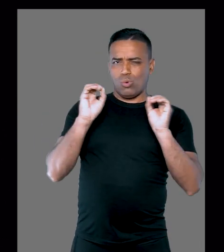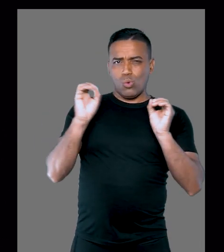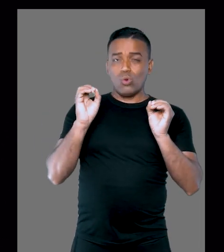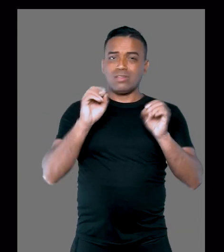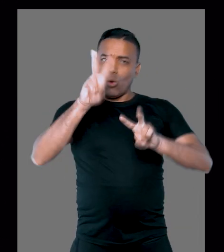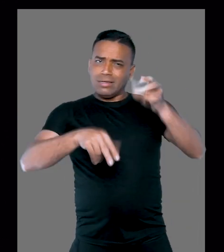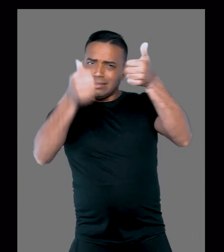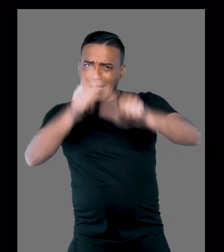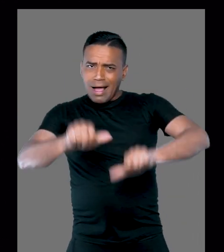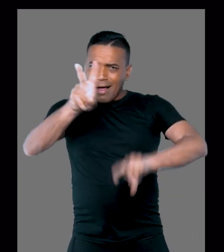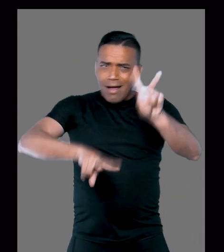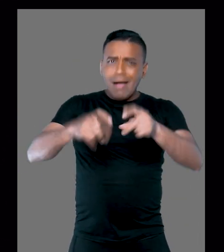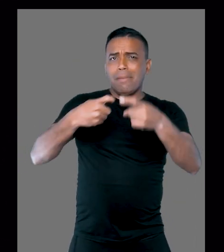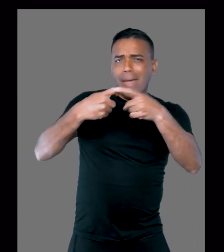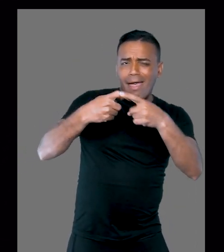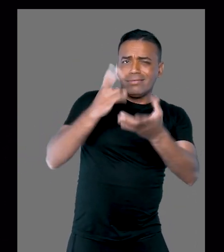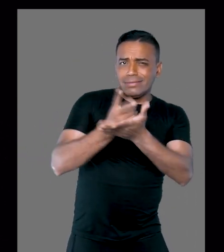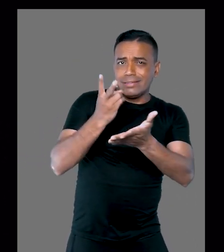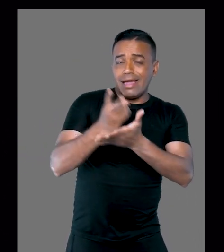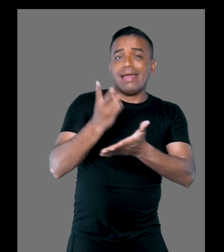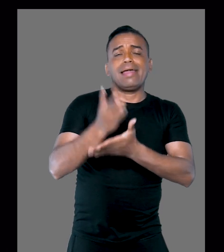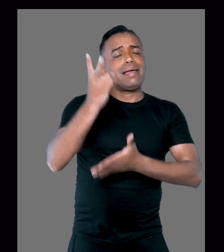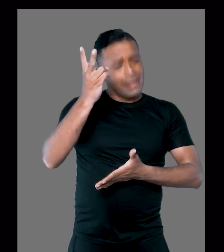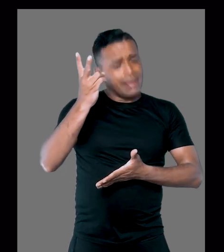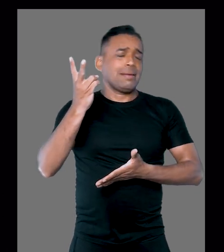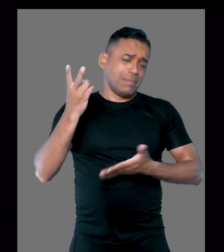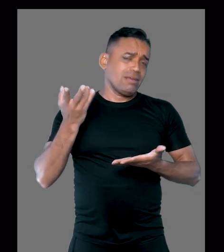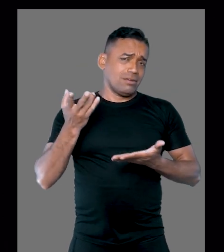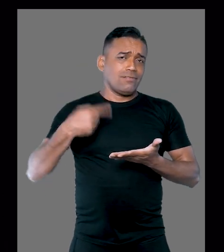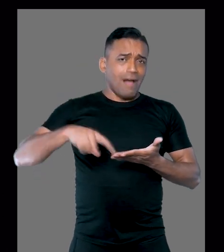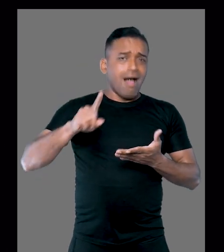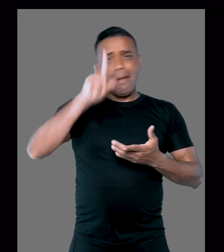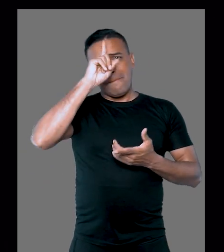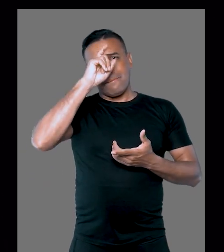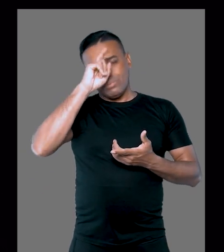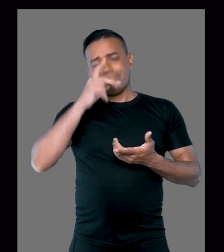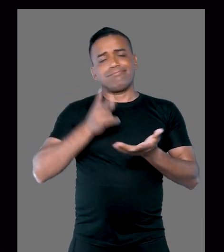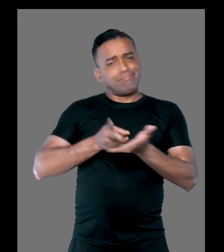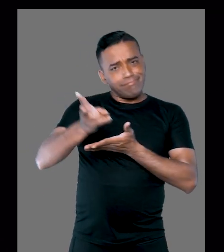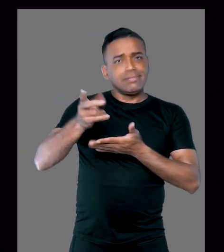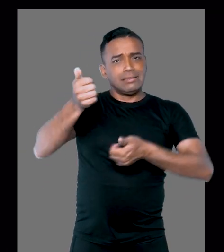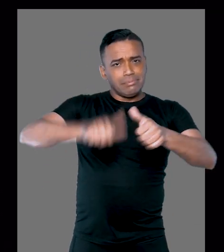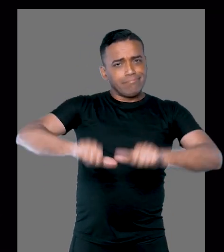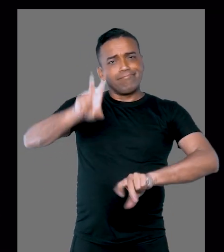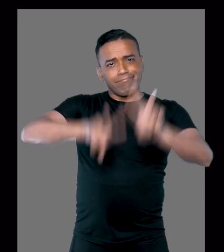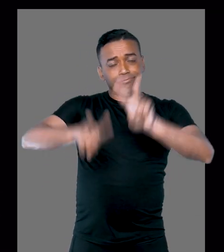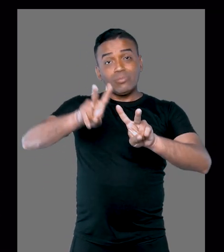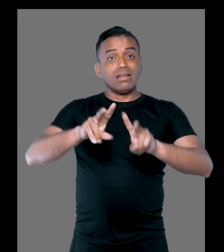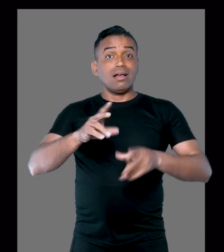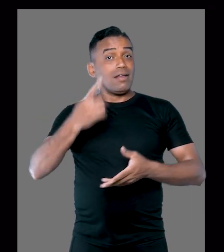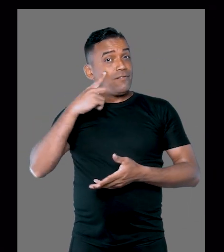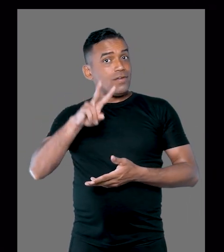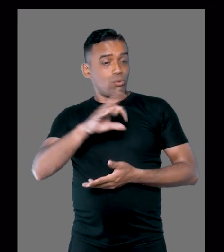seus exames são constantes, mais do que os exames de um idoso sem doenças crônicas ou com histórico médico de minha avó, logo